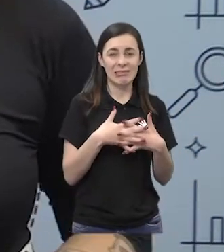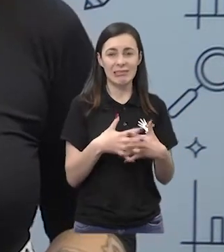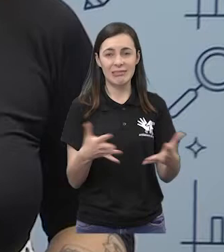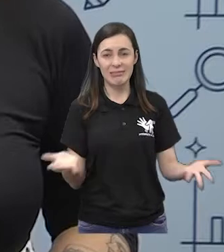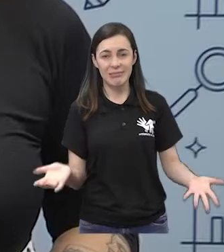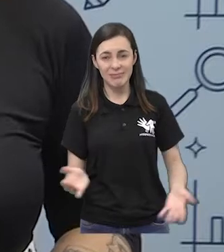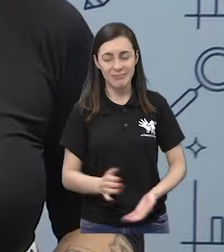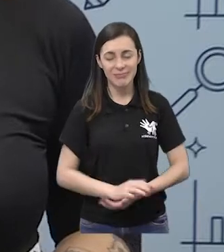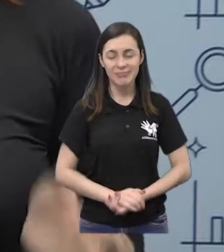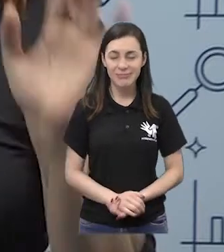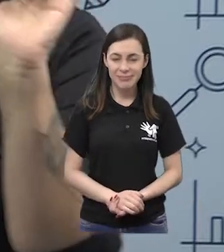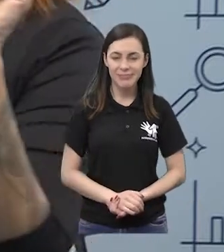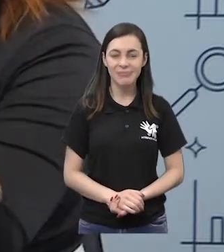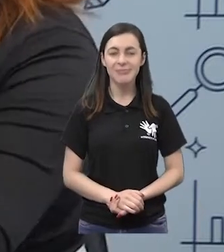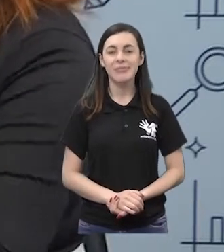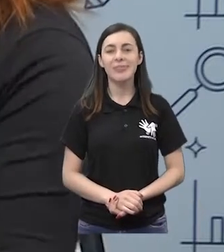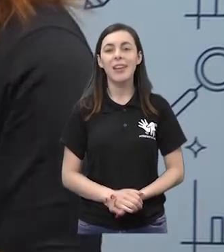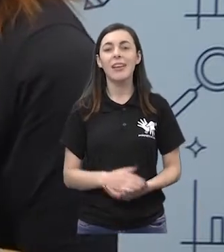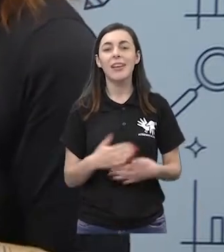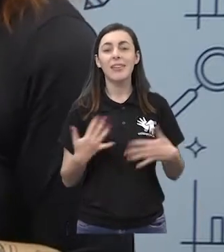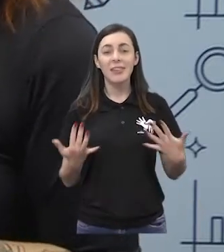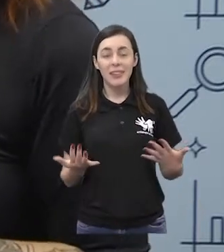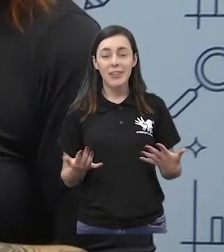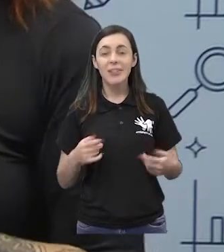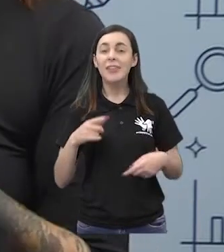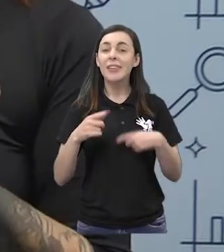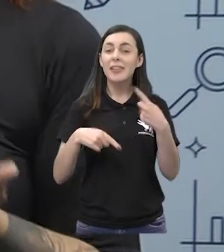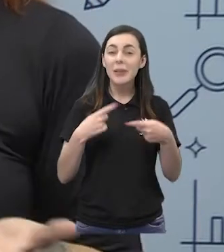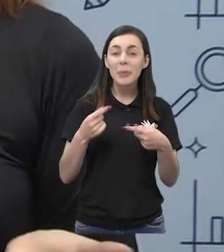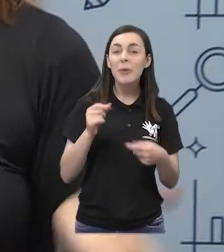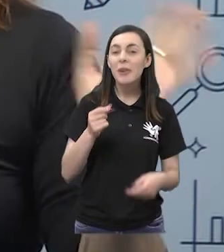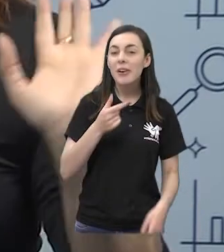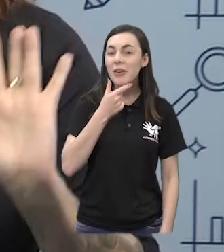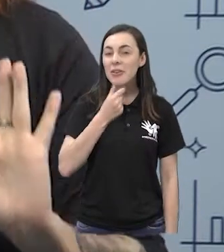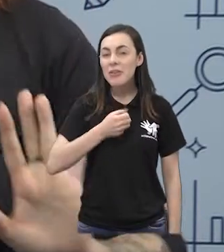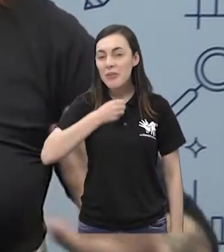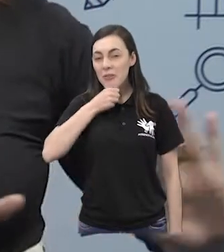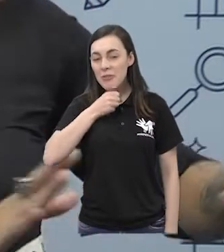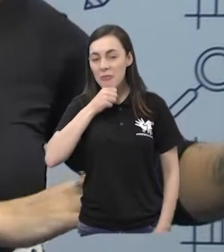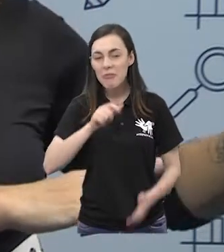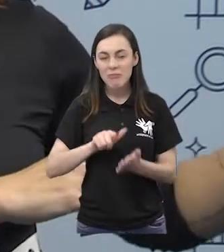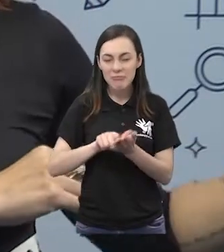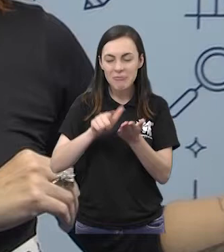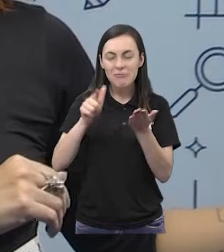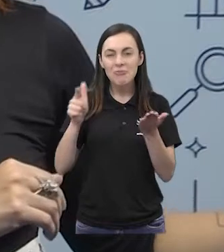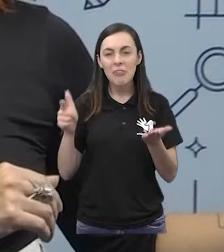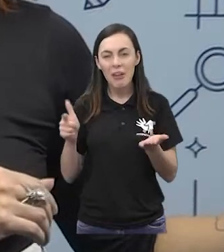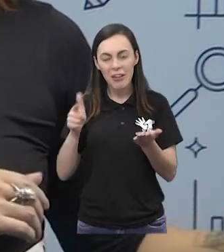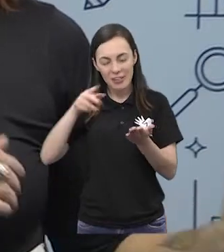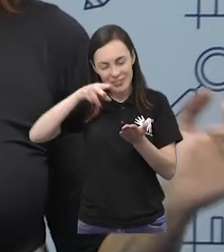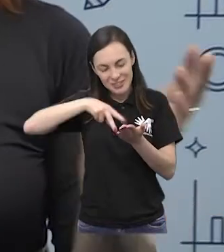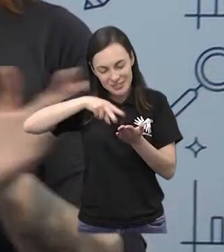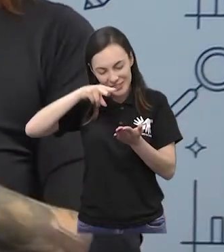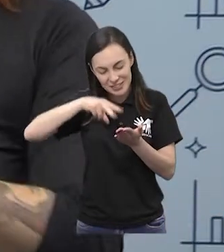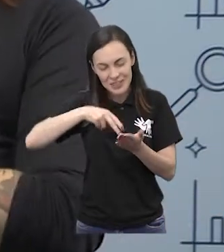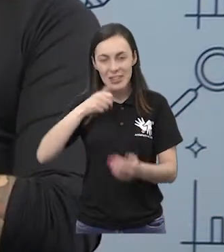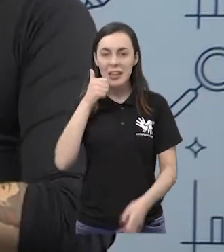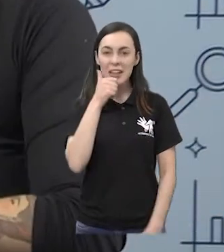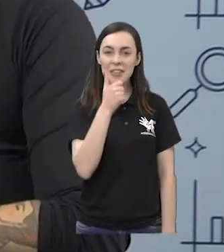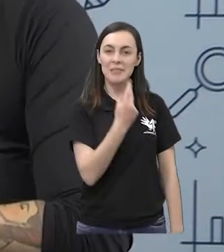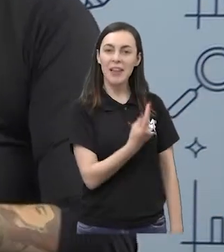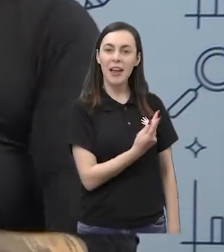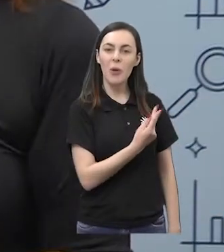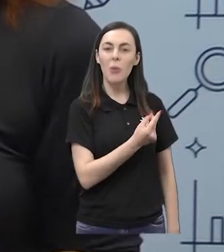contar a história no final da das contas o avô voltou a ler o seu jornal e as